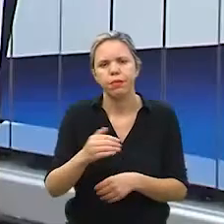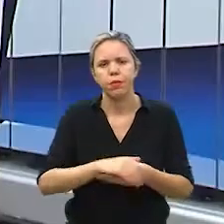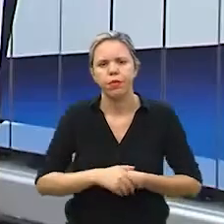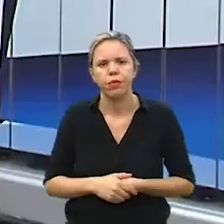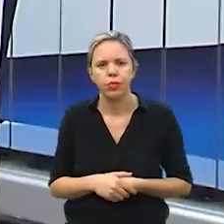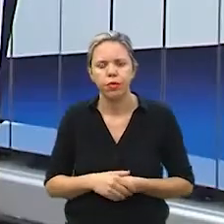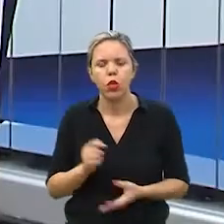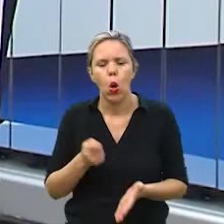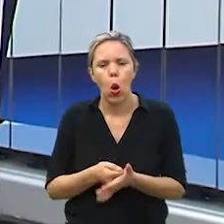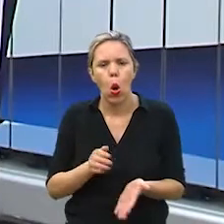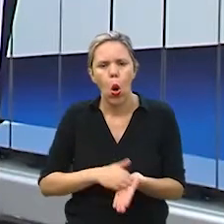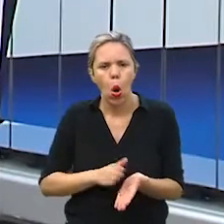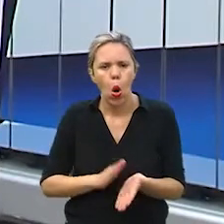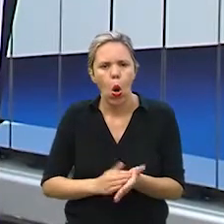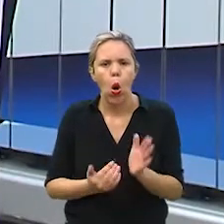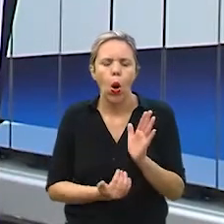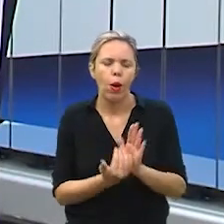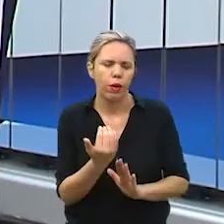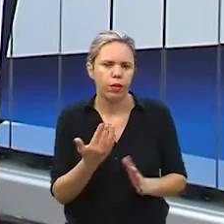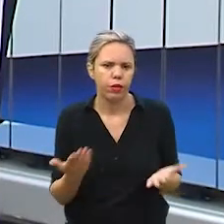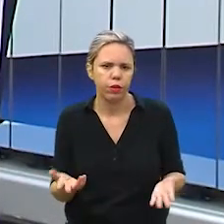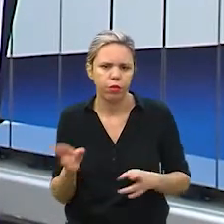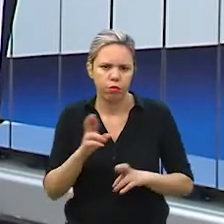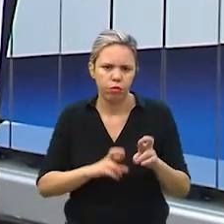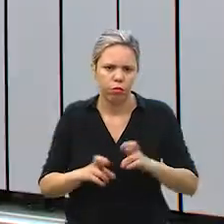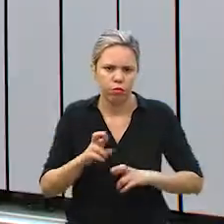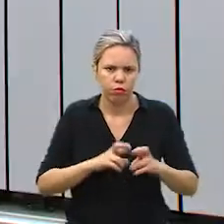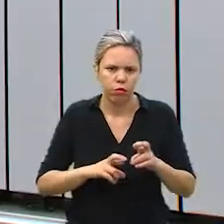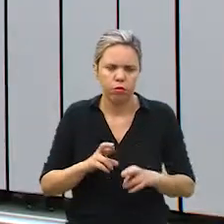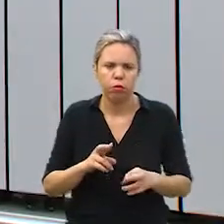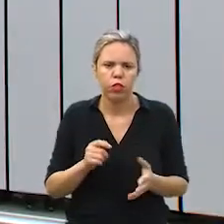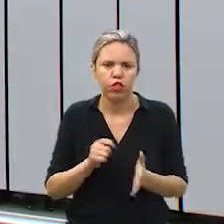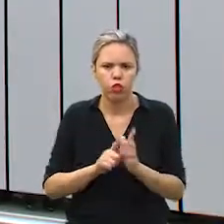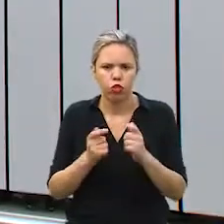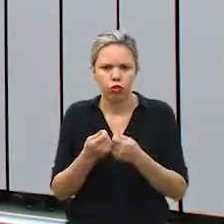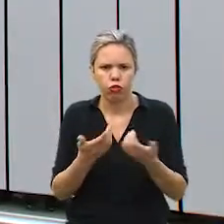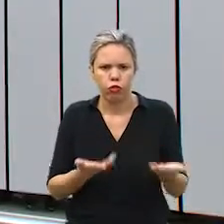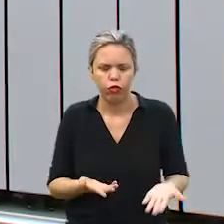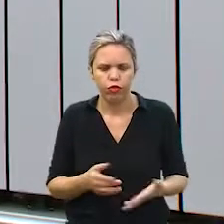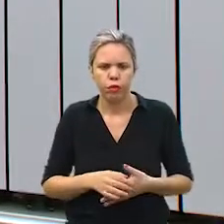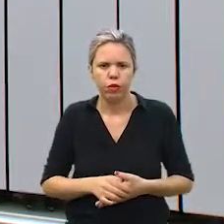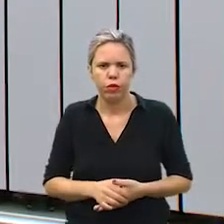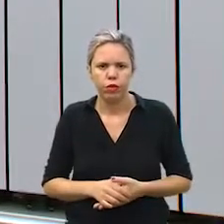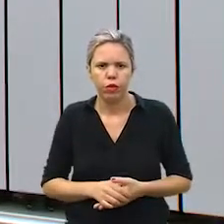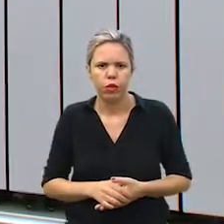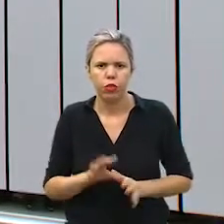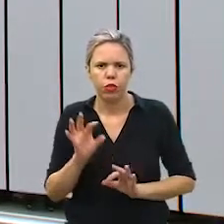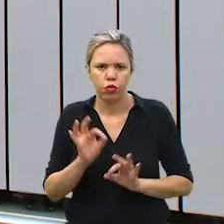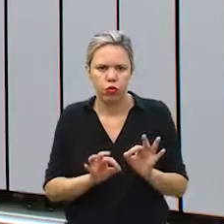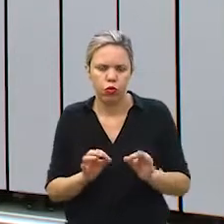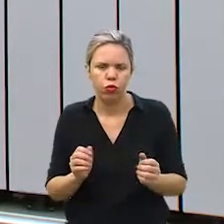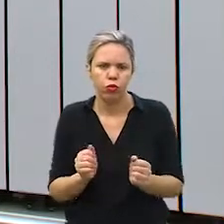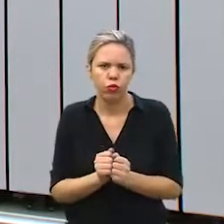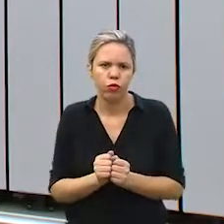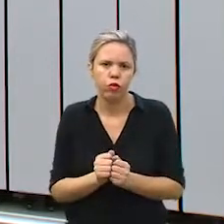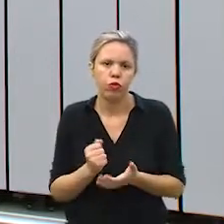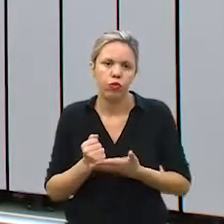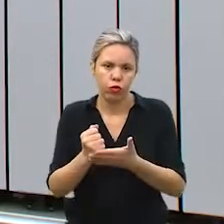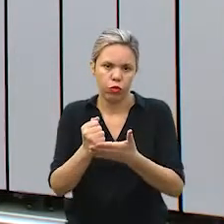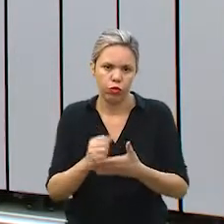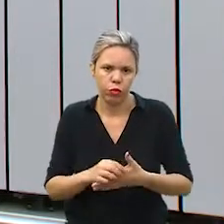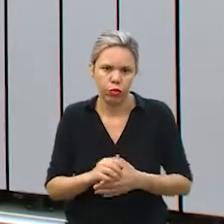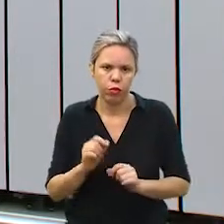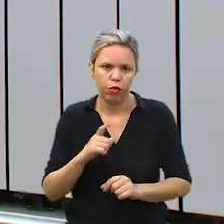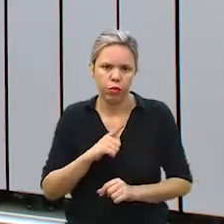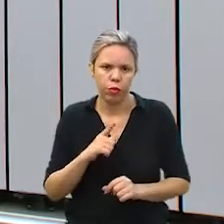né, a cobrança é maior, inclusive, da fiscalização em cima dos gestores. Isso vem, inclusive, ajudar a